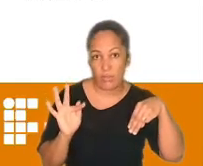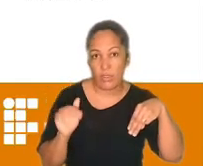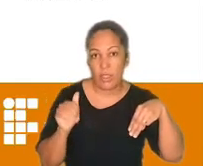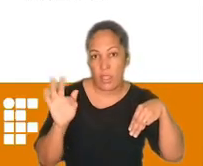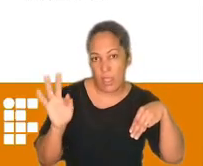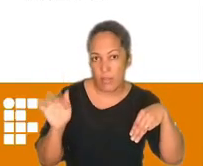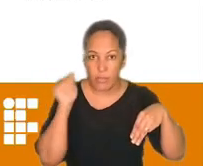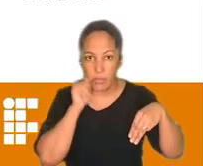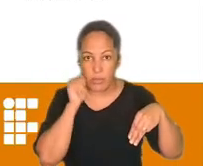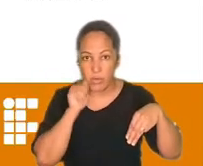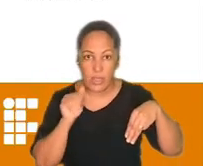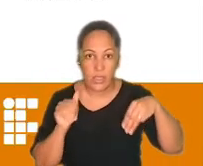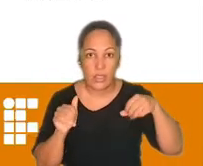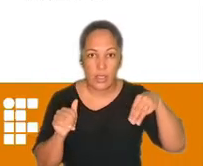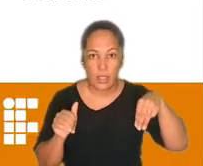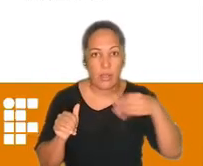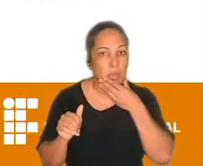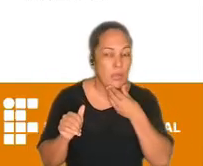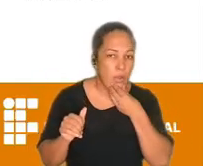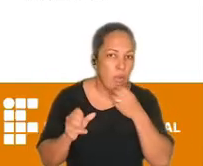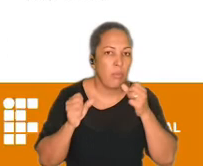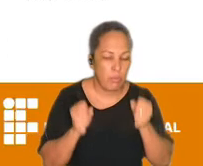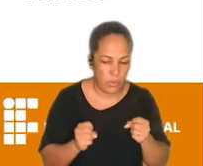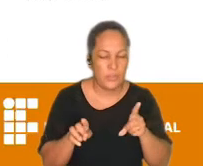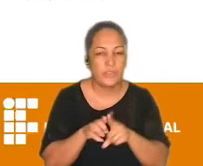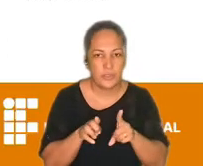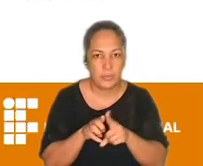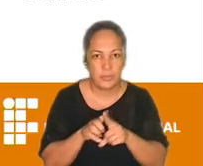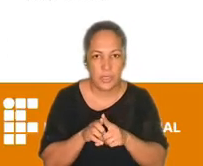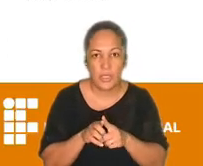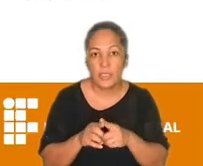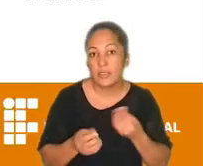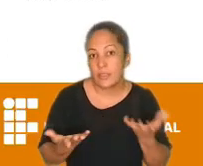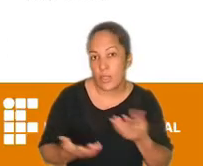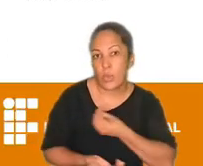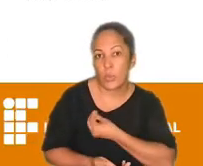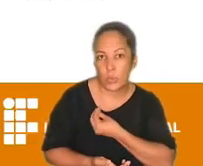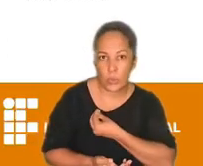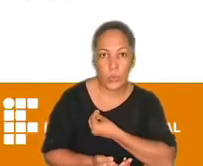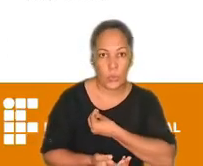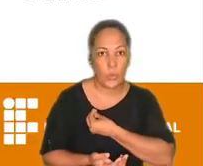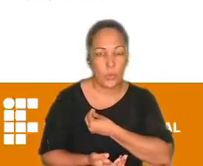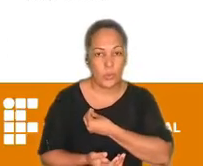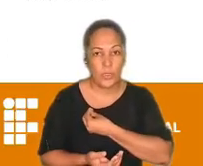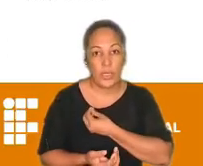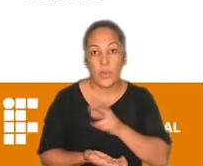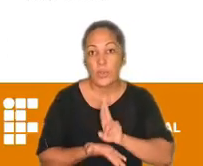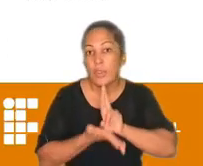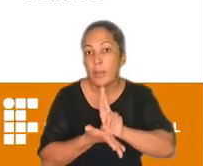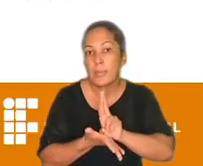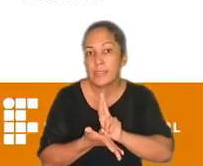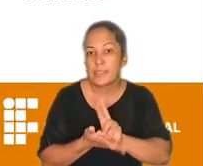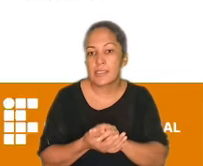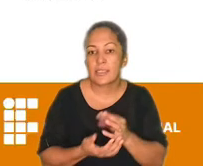Então, pode ser feito assim também, tá bom? Então, esse número, ele é o que define o tamanho, a quantidade